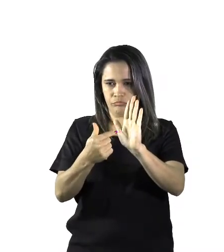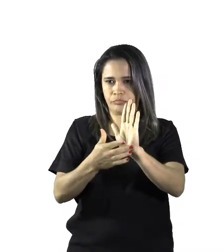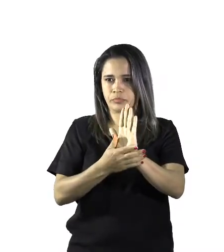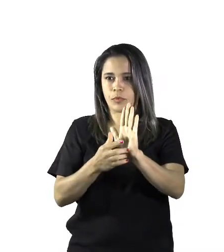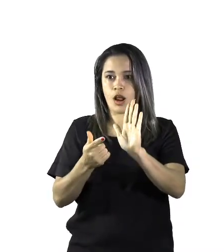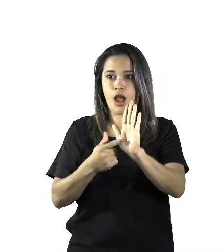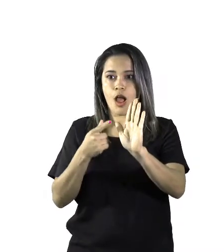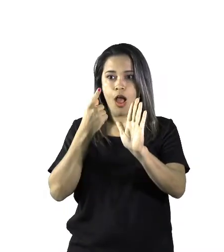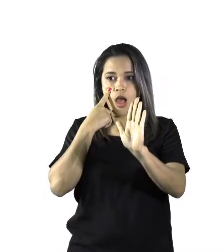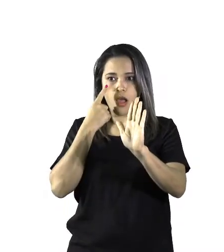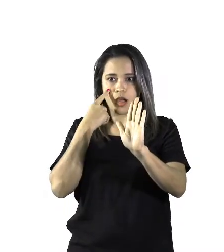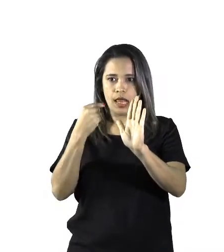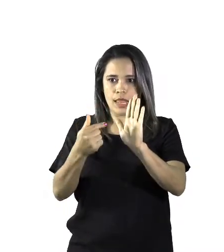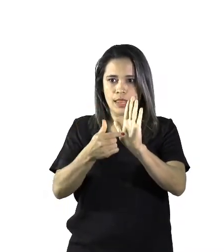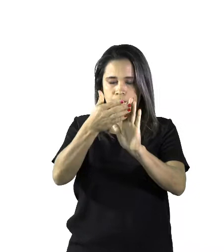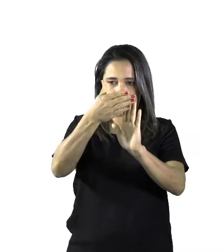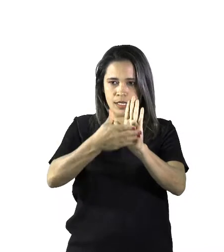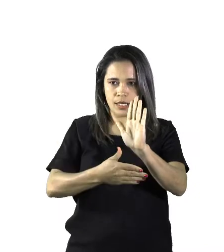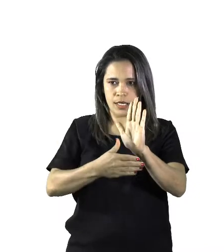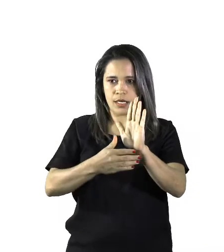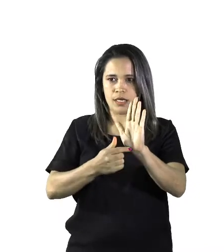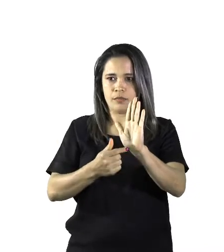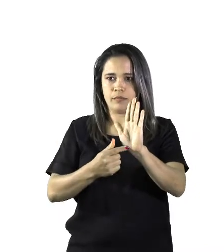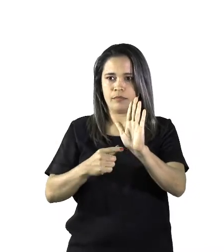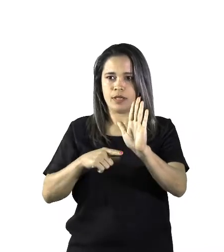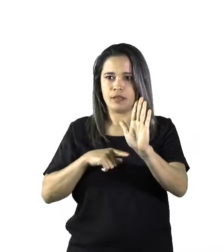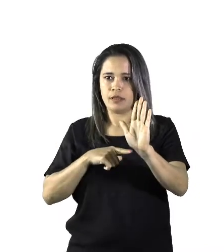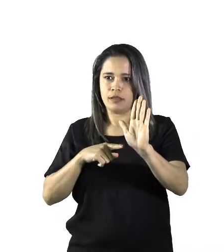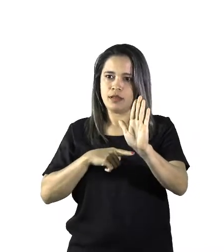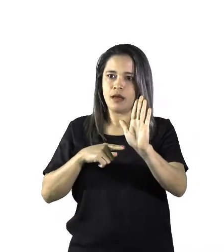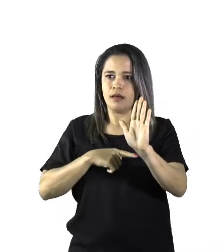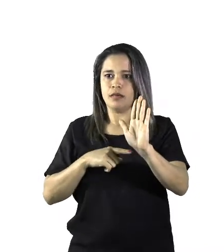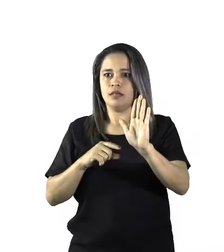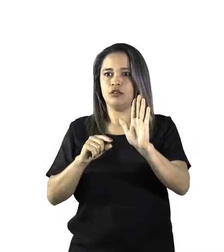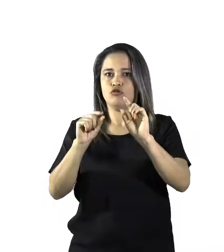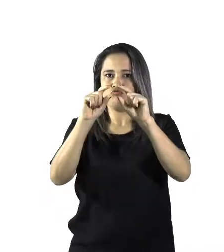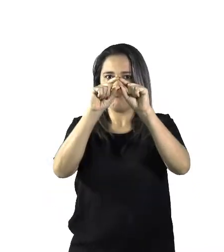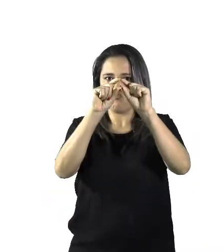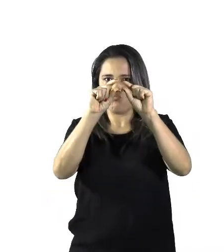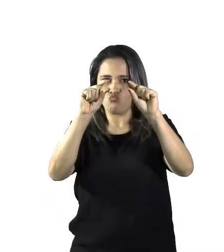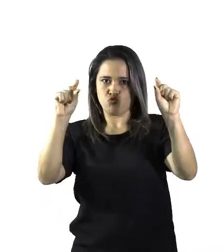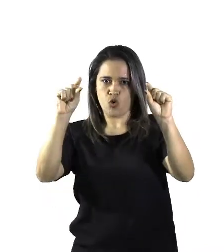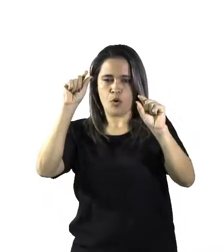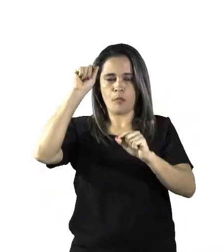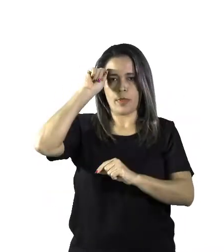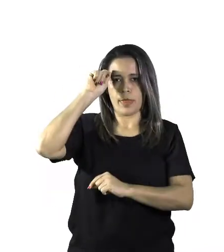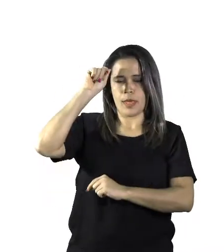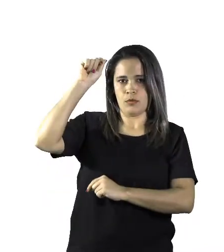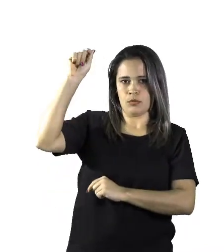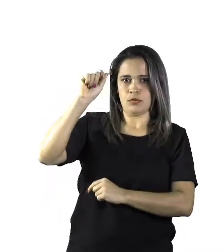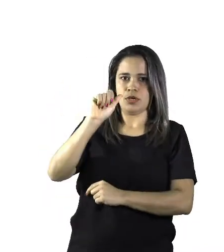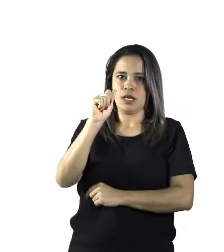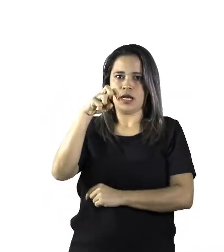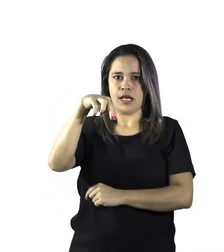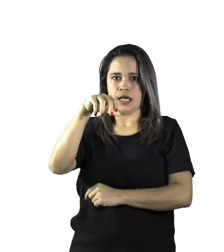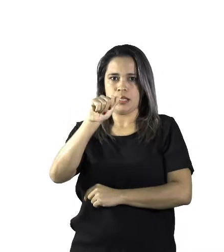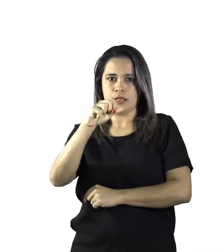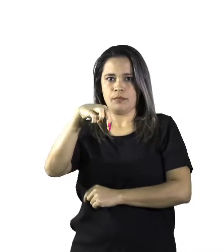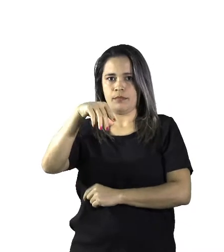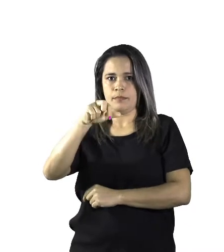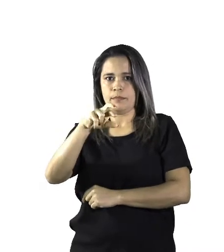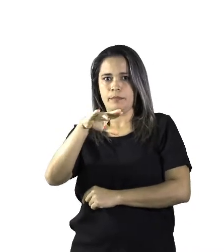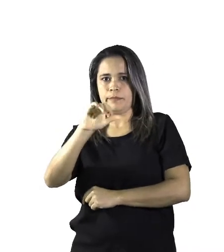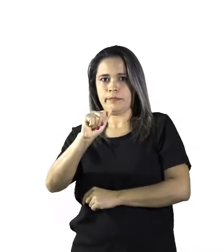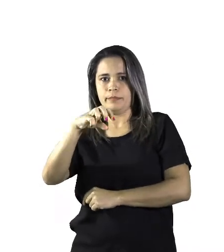aí, ó, na capa do livro tem logo em cima o nome da autora, Ana Maria Machado,